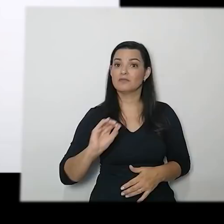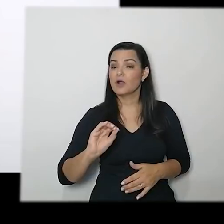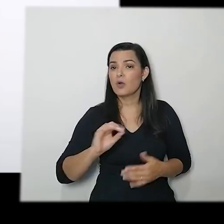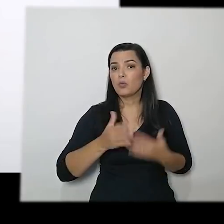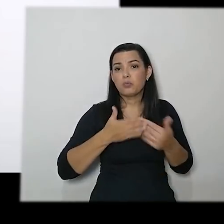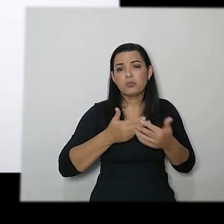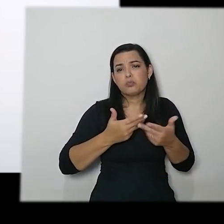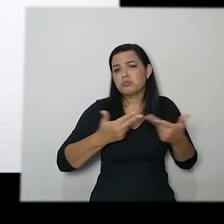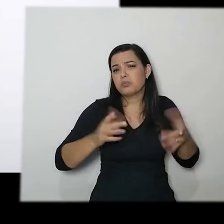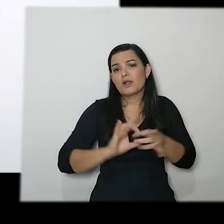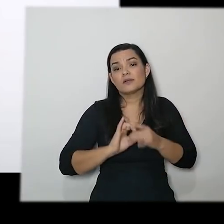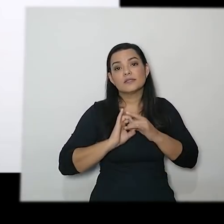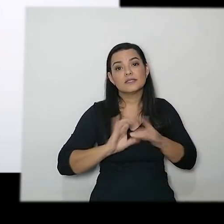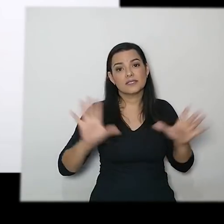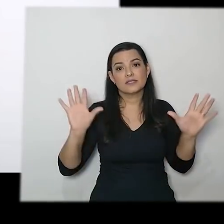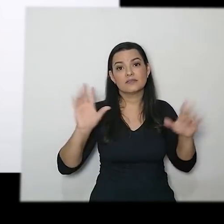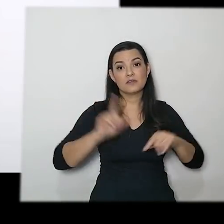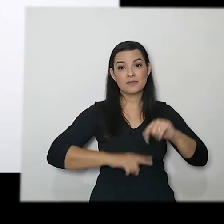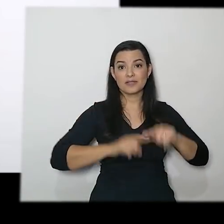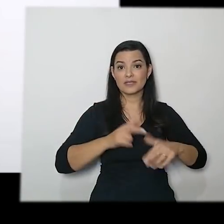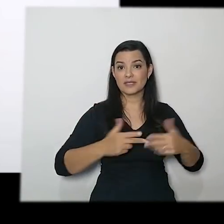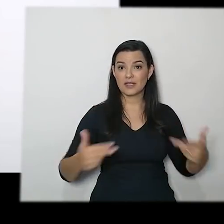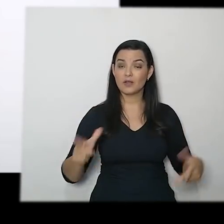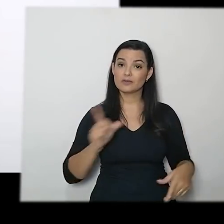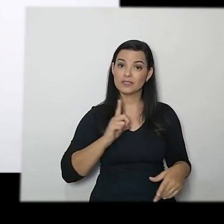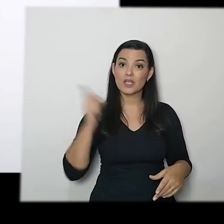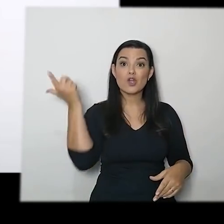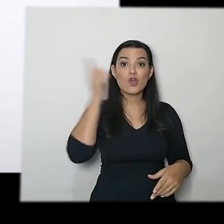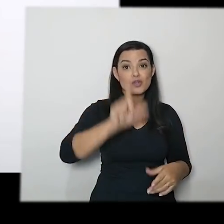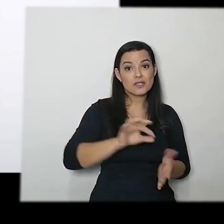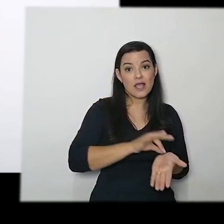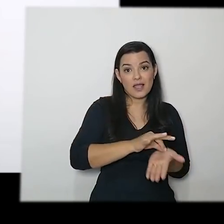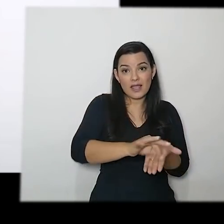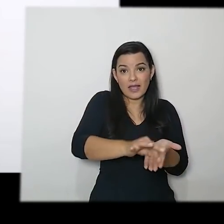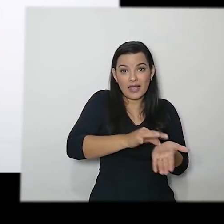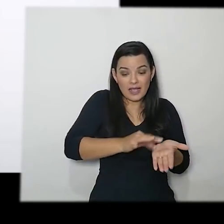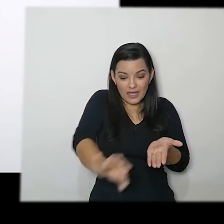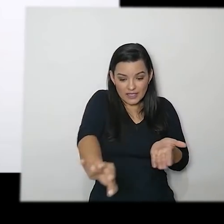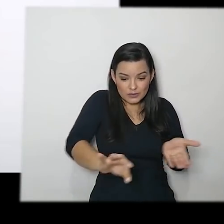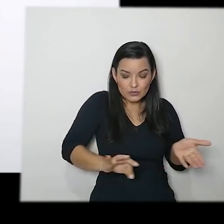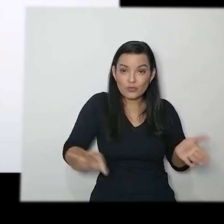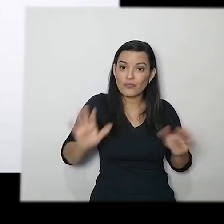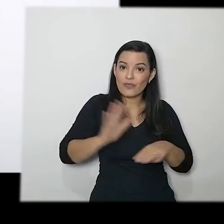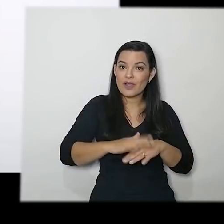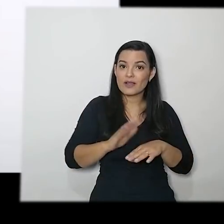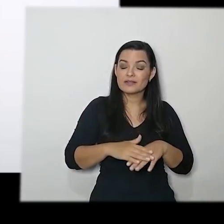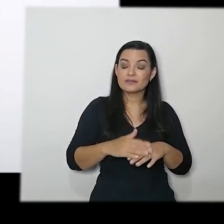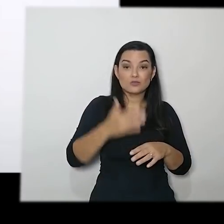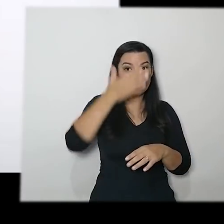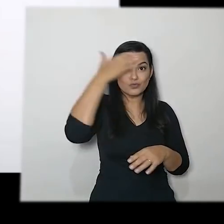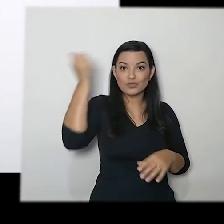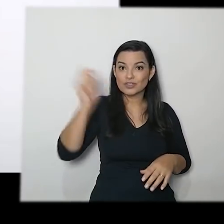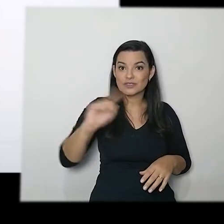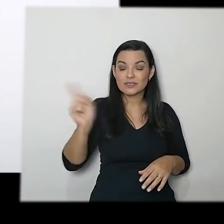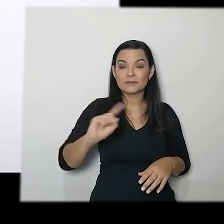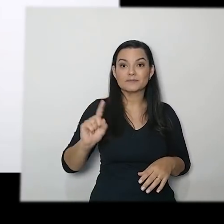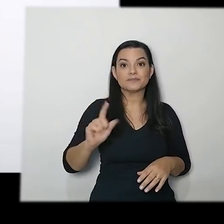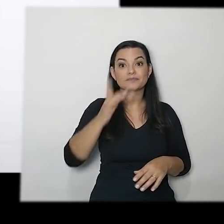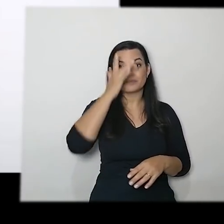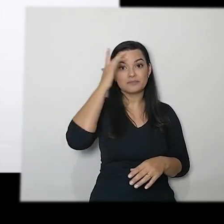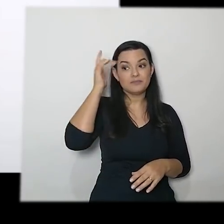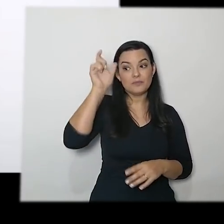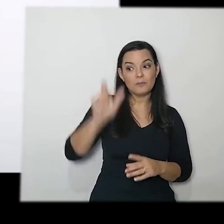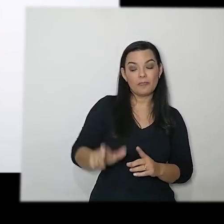o material que você tiver aí que seja riscante. Não esqueça, os artistas colocam nome na